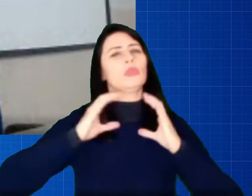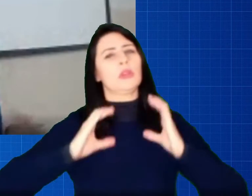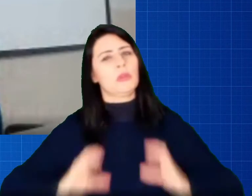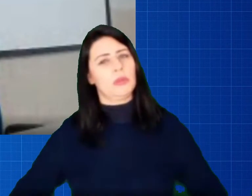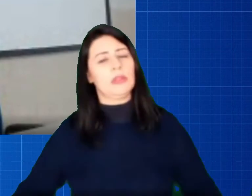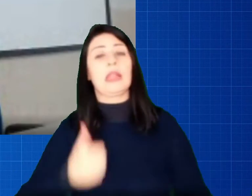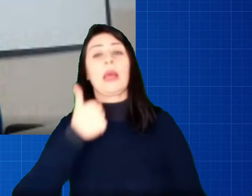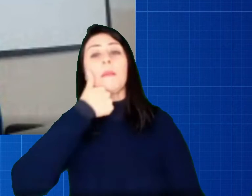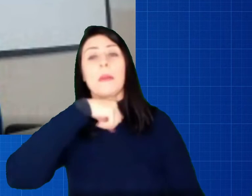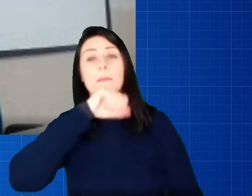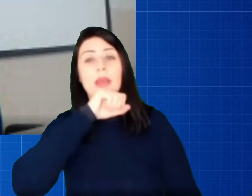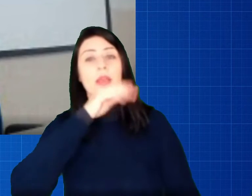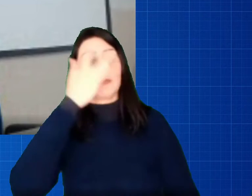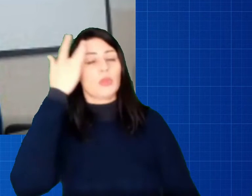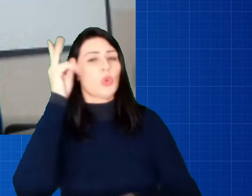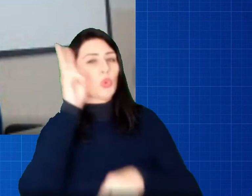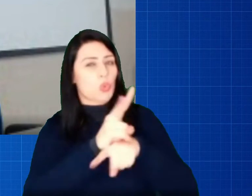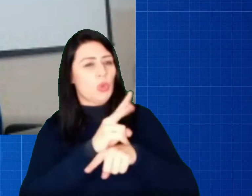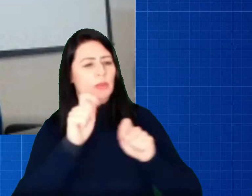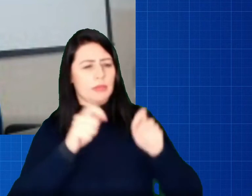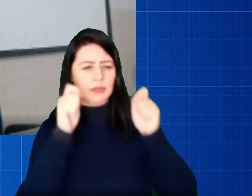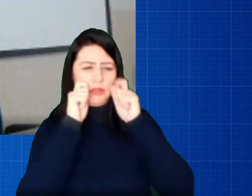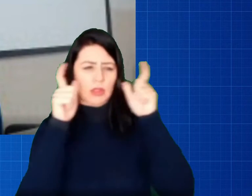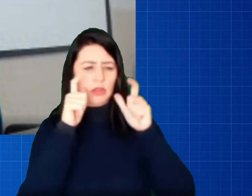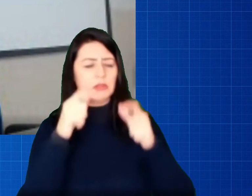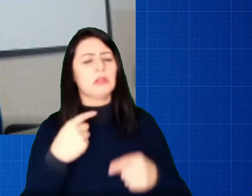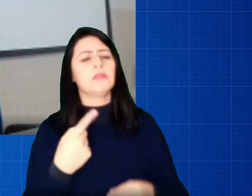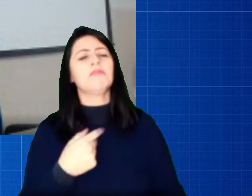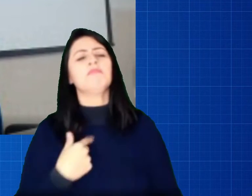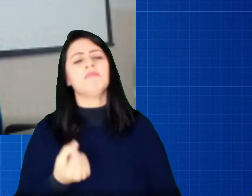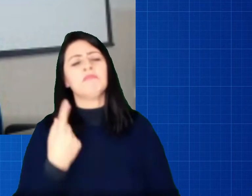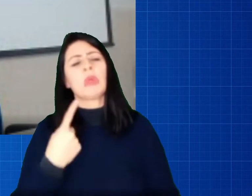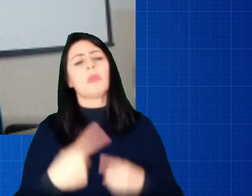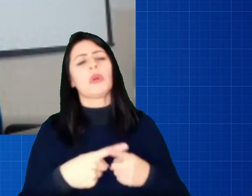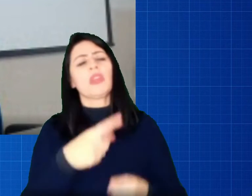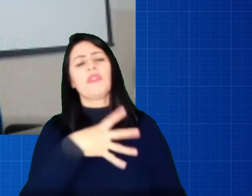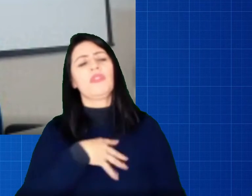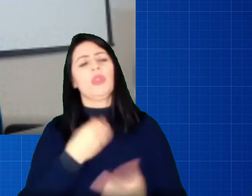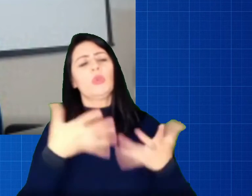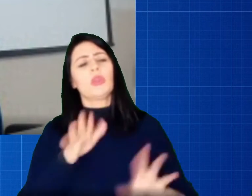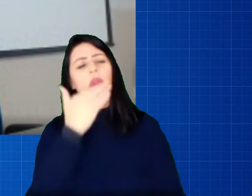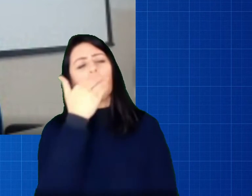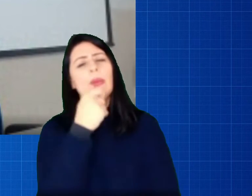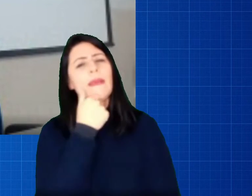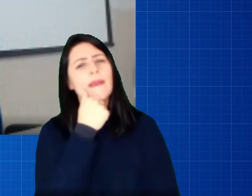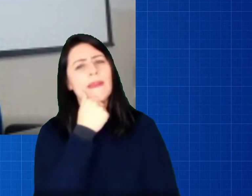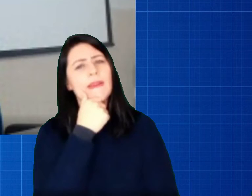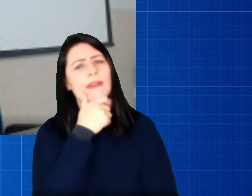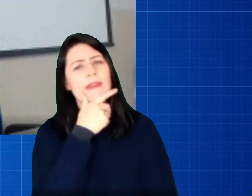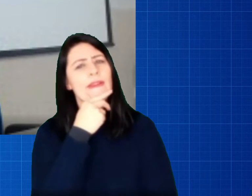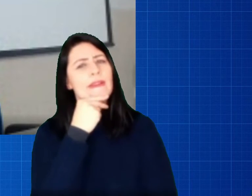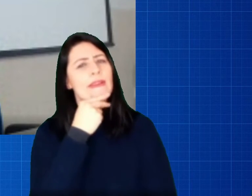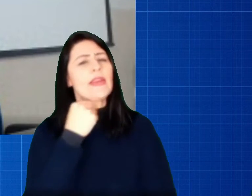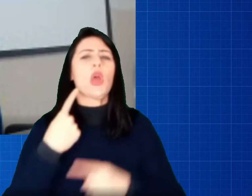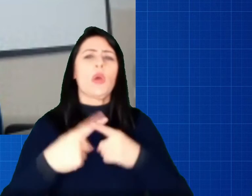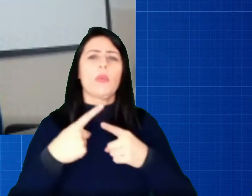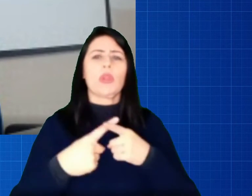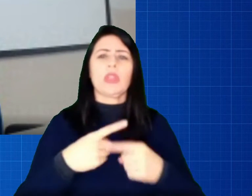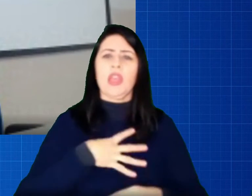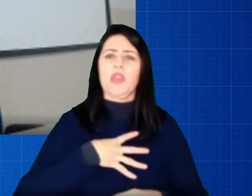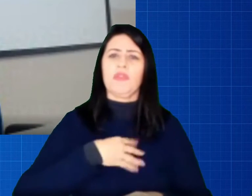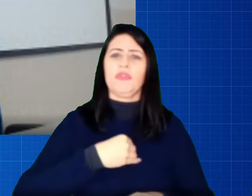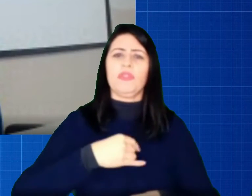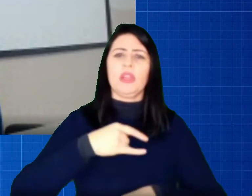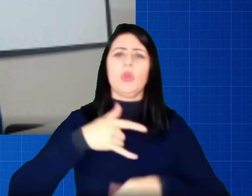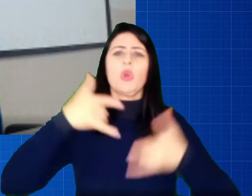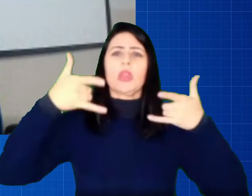o comportamento alimentar. Então, a mãe, o cuidador, tem que estar alerta para isso. Opa, por que que o meu filho não está